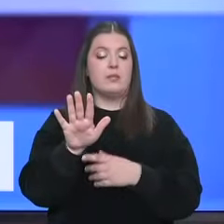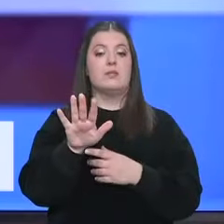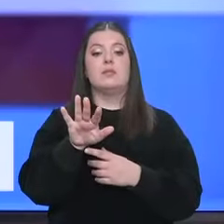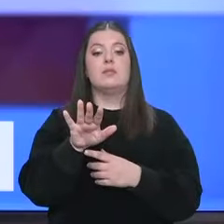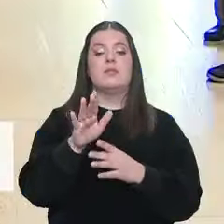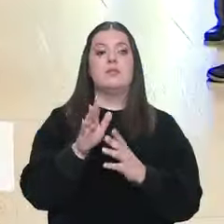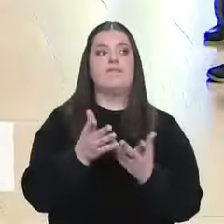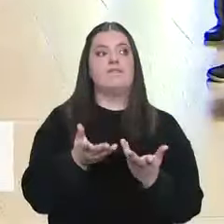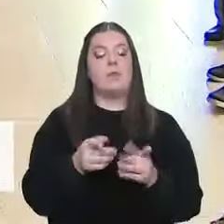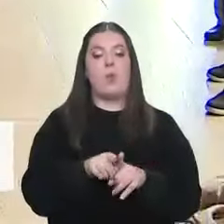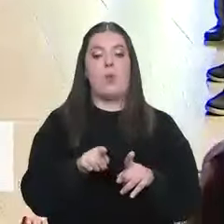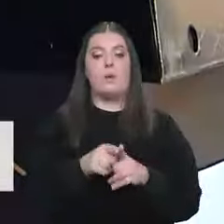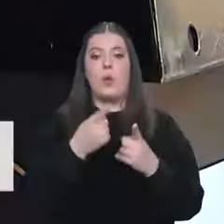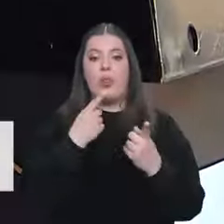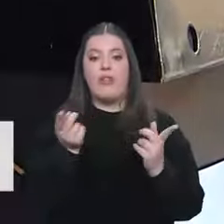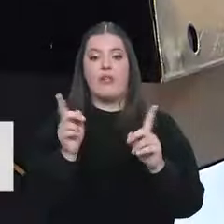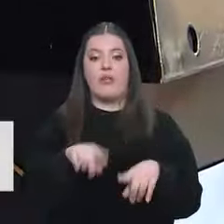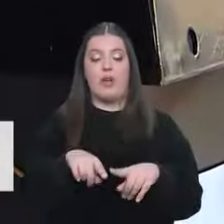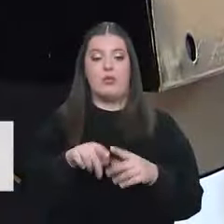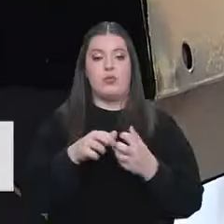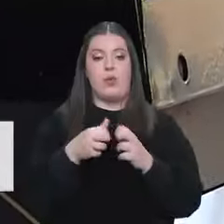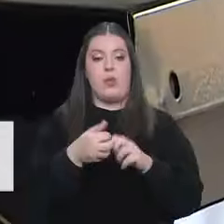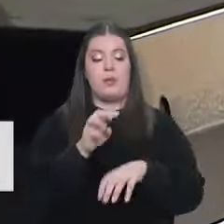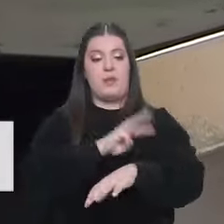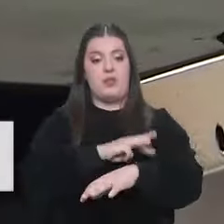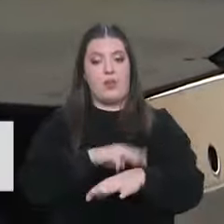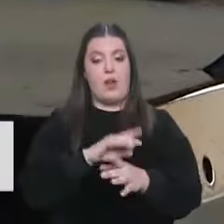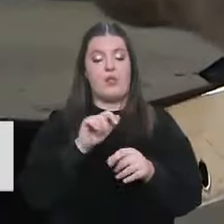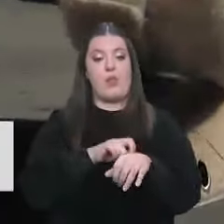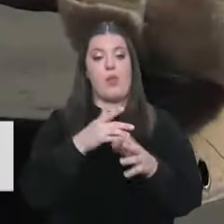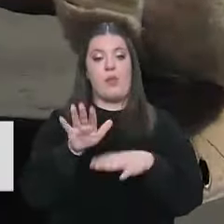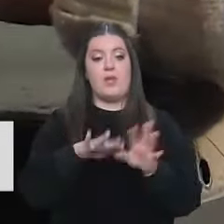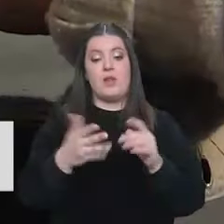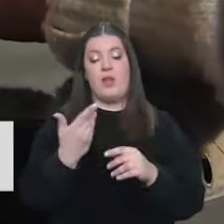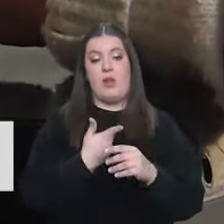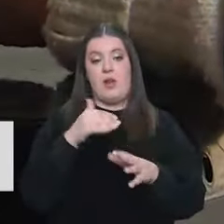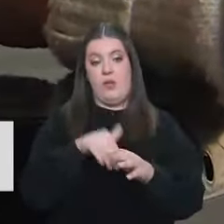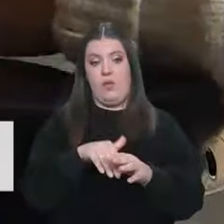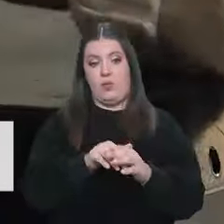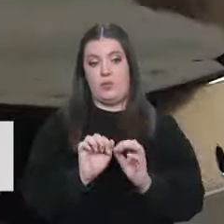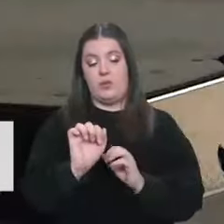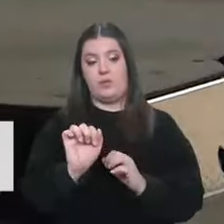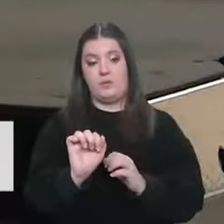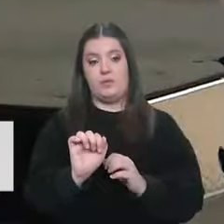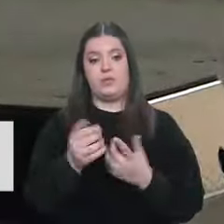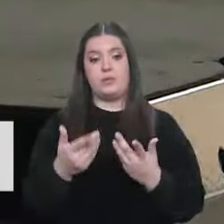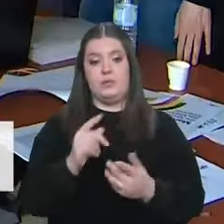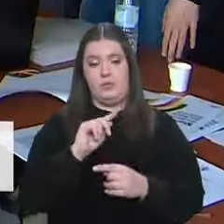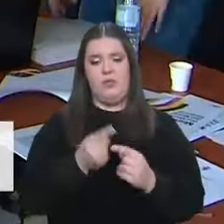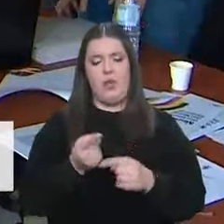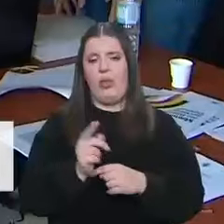eh eh de novo problemas administrativos ou outros no momento de exercer o seu direito de voto e agora também não se deve